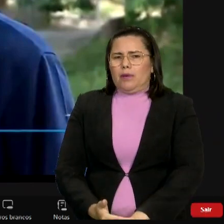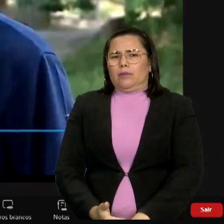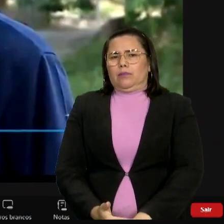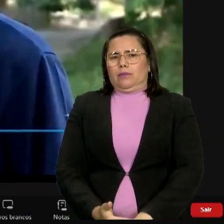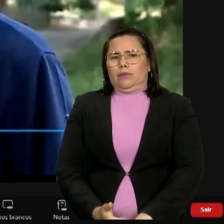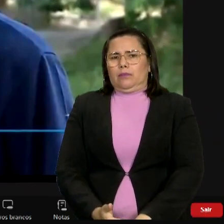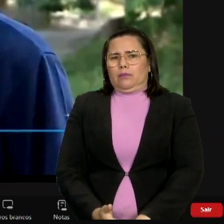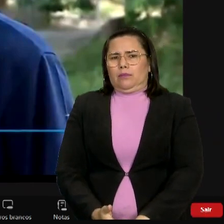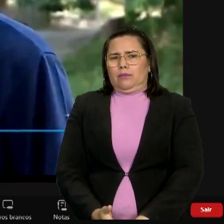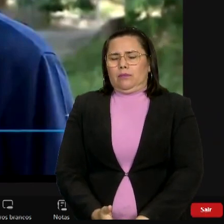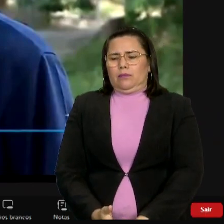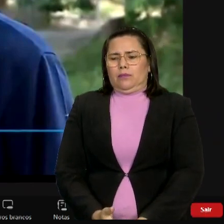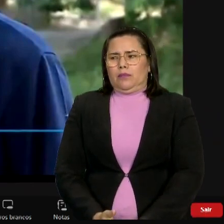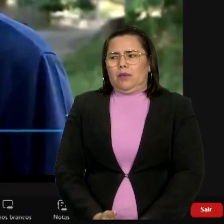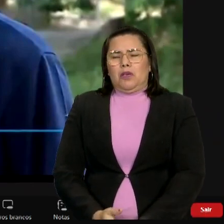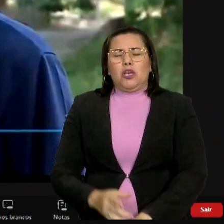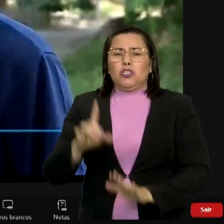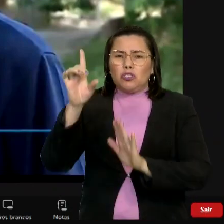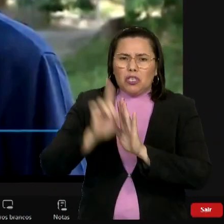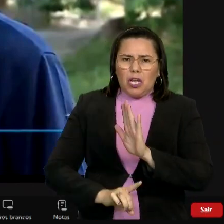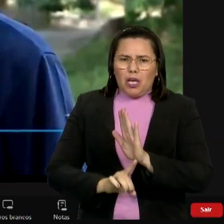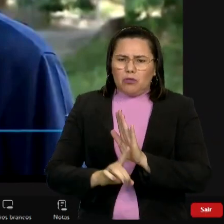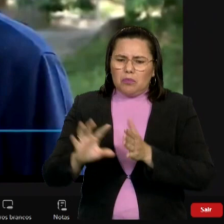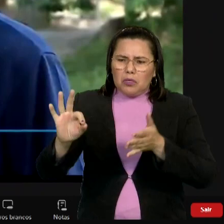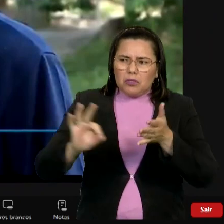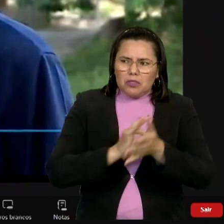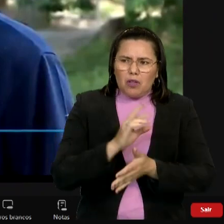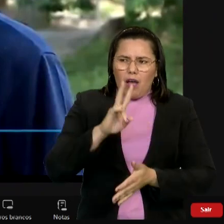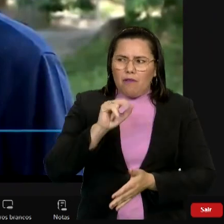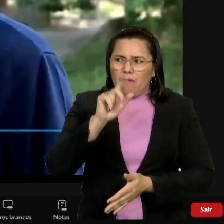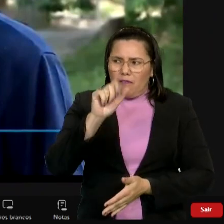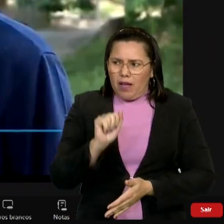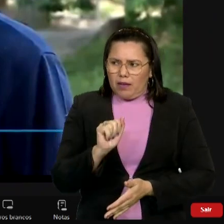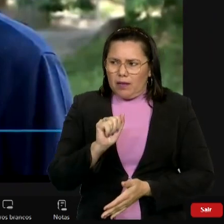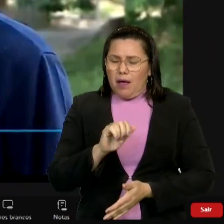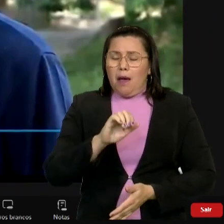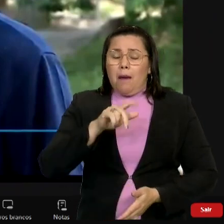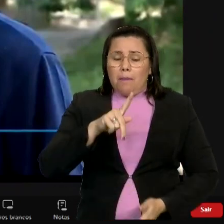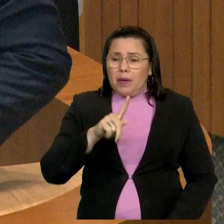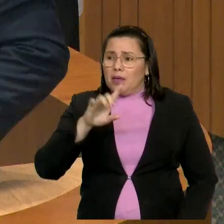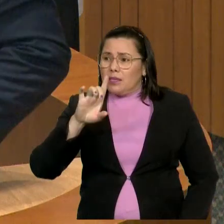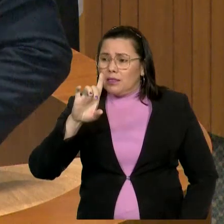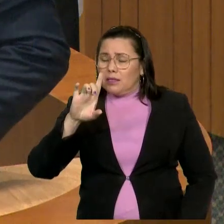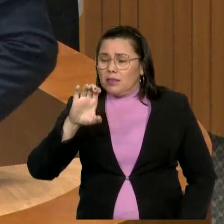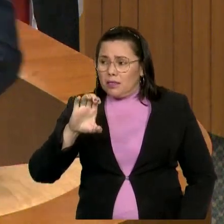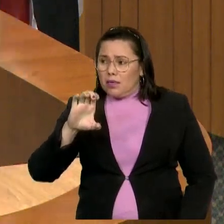tem direito a entrar na universidade. Está uma loucura o mundo e realmente eu não sei onde nós vamos parar.